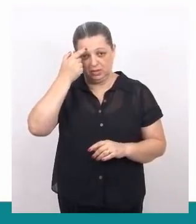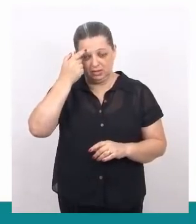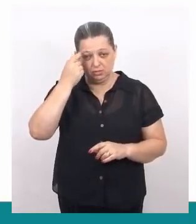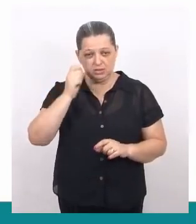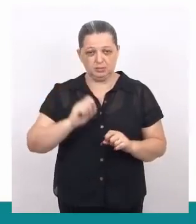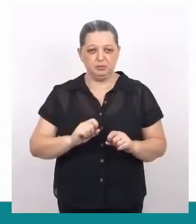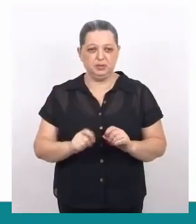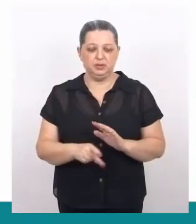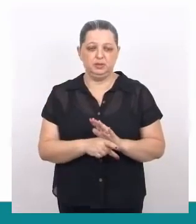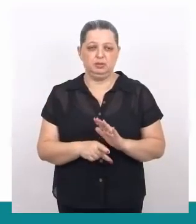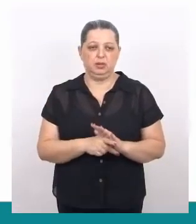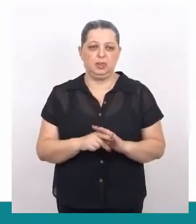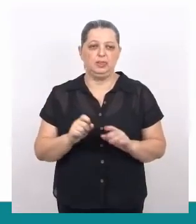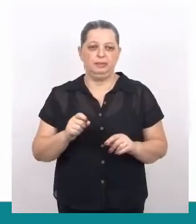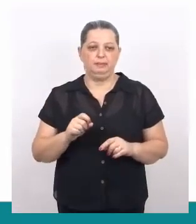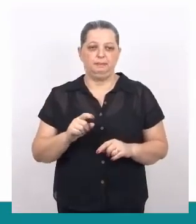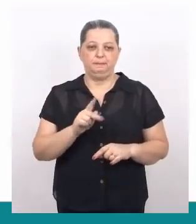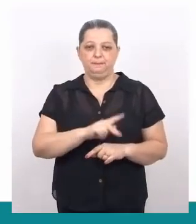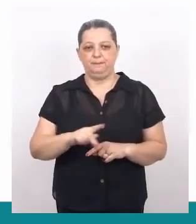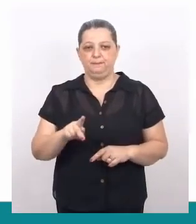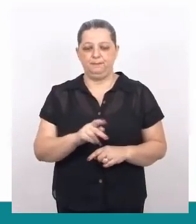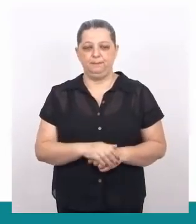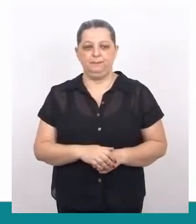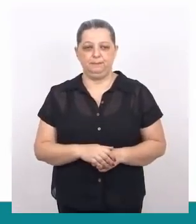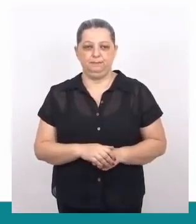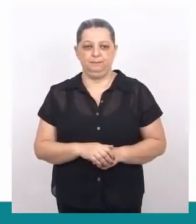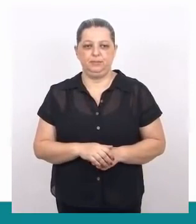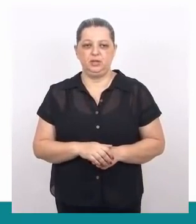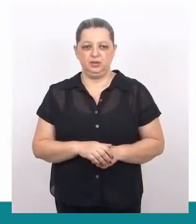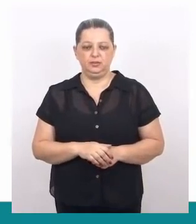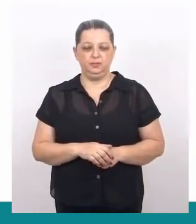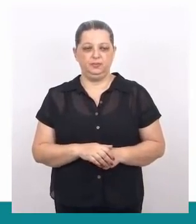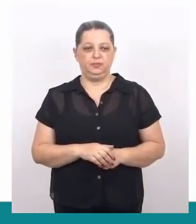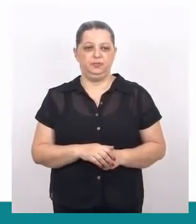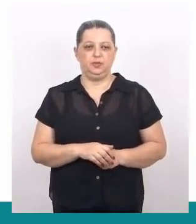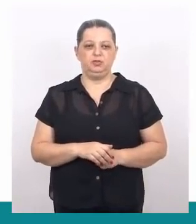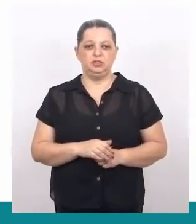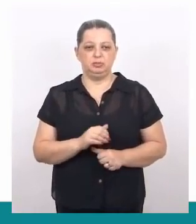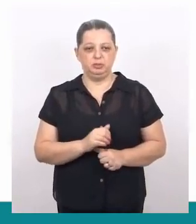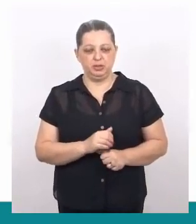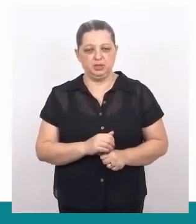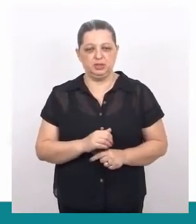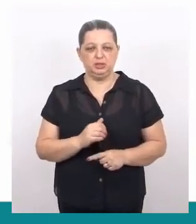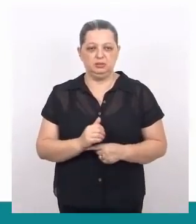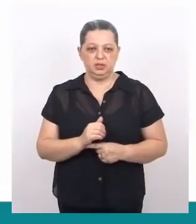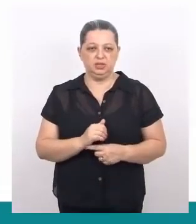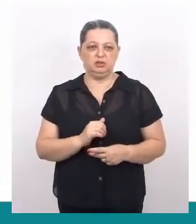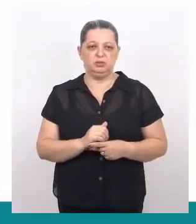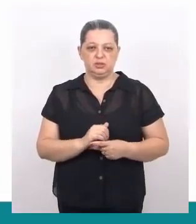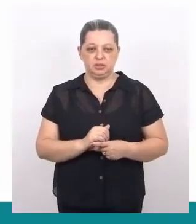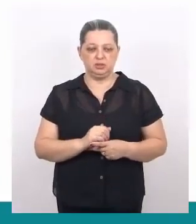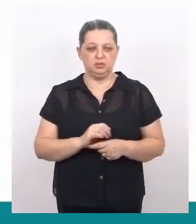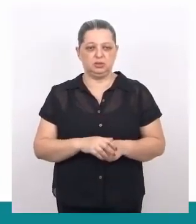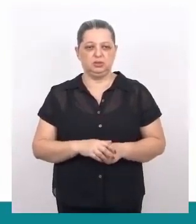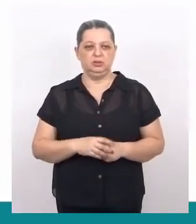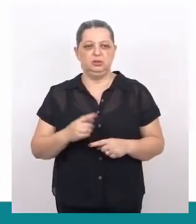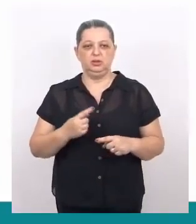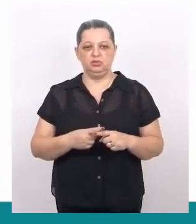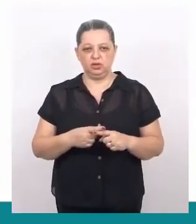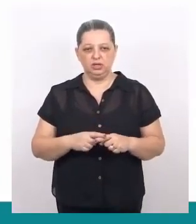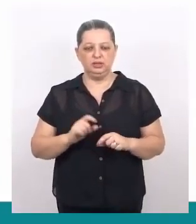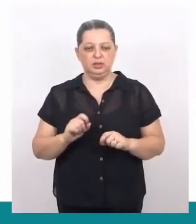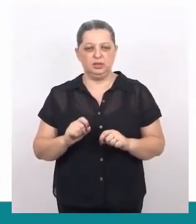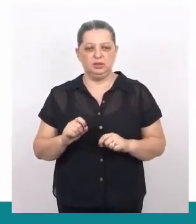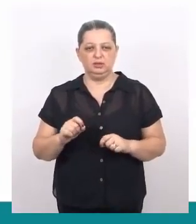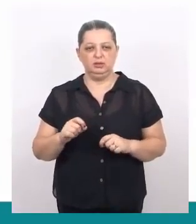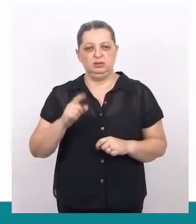o ATPI para esse docente. Então, assim, a gente vai tratar isso mais para frente, mas seriam esses ajustes nessa associação do dia 2,